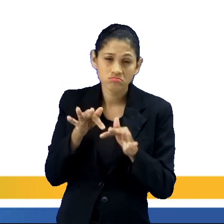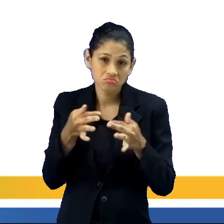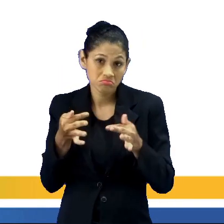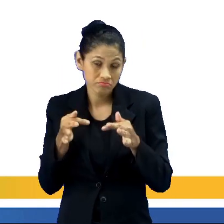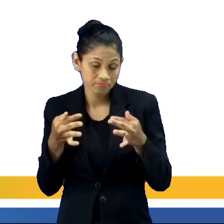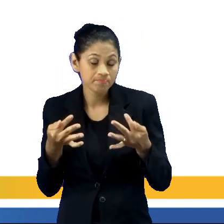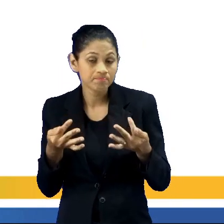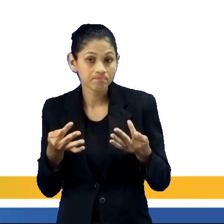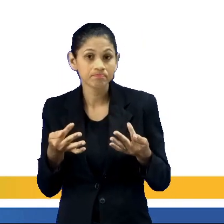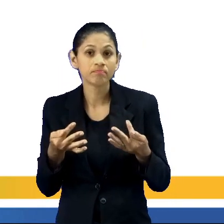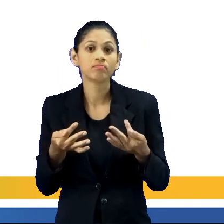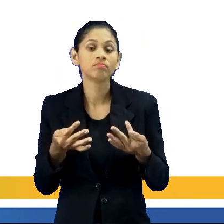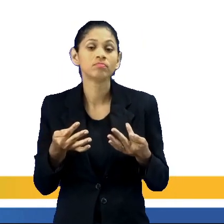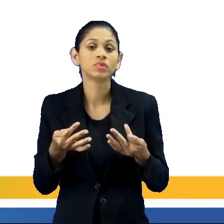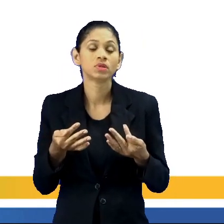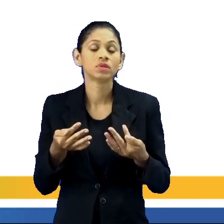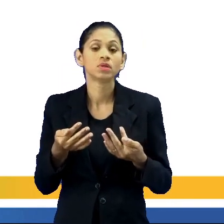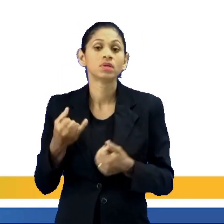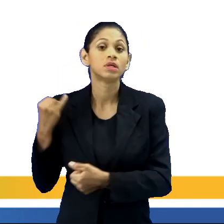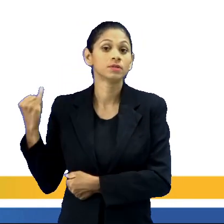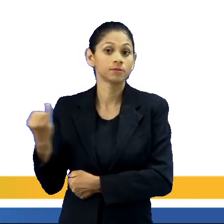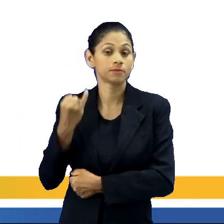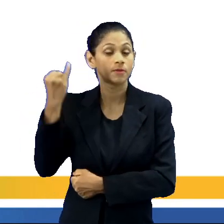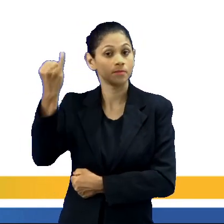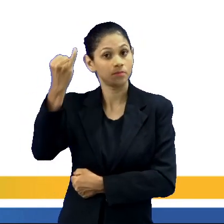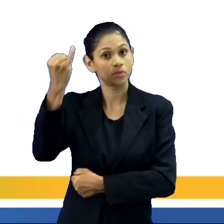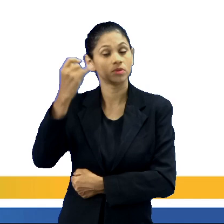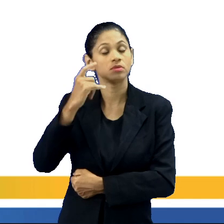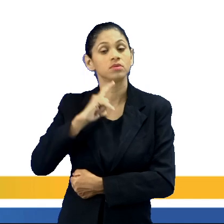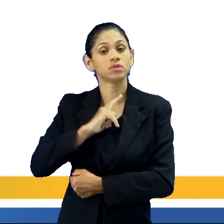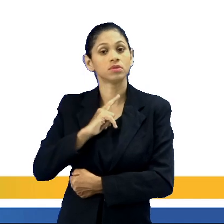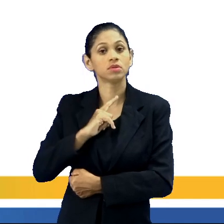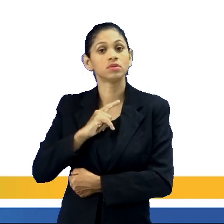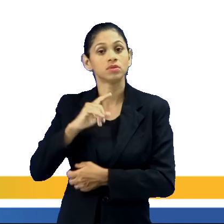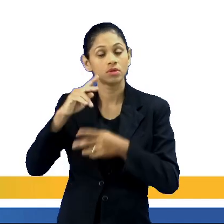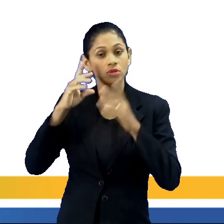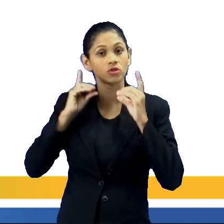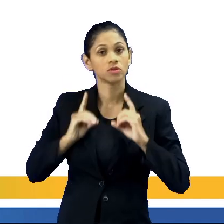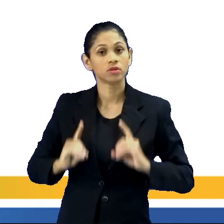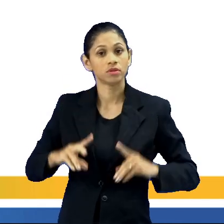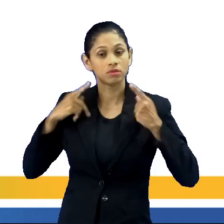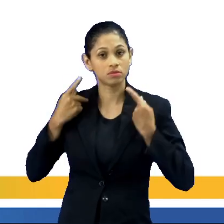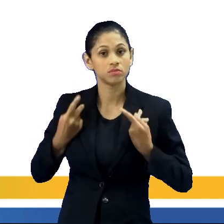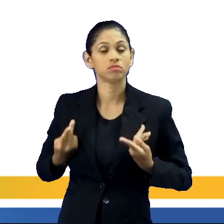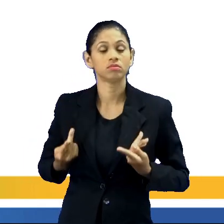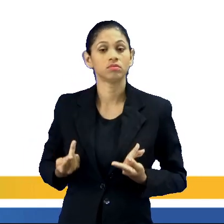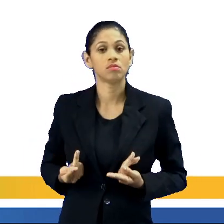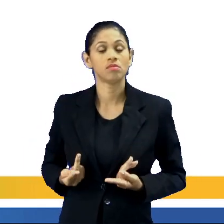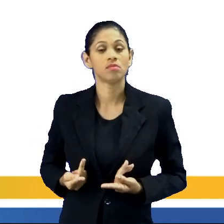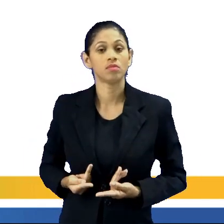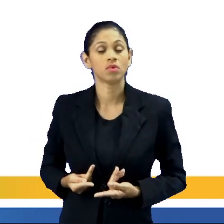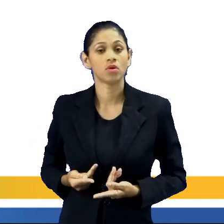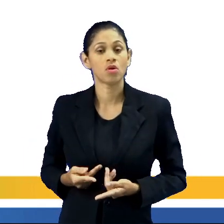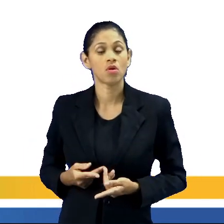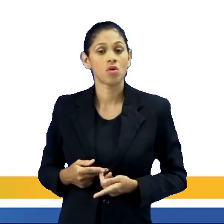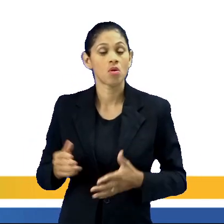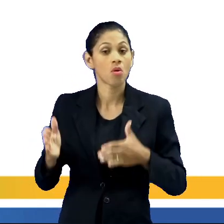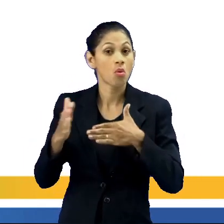dá a dimensão do papel e da importância dos direitos humanos para a prosperidade de